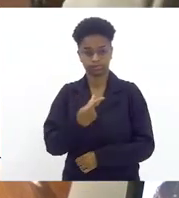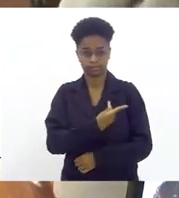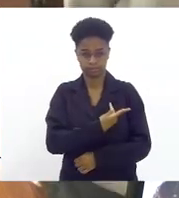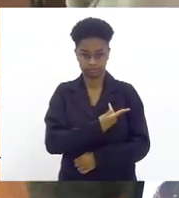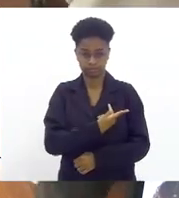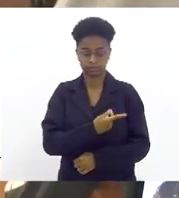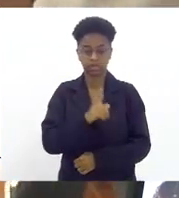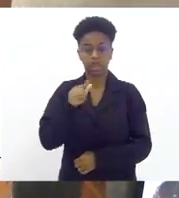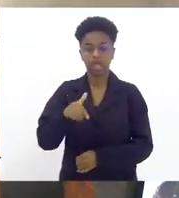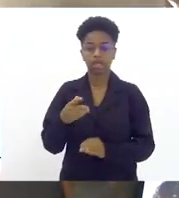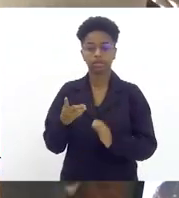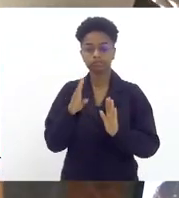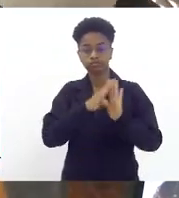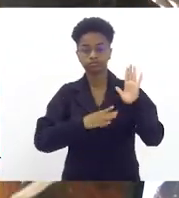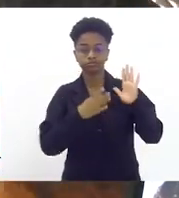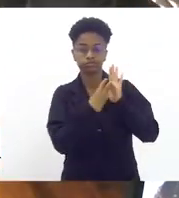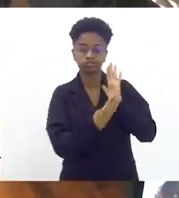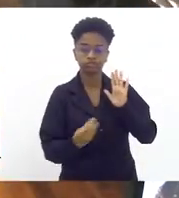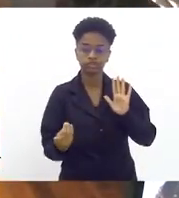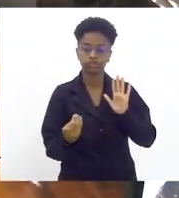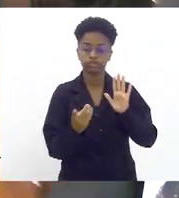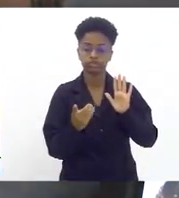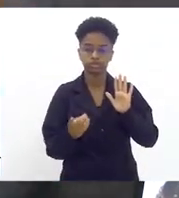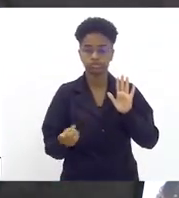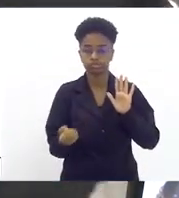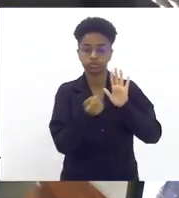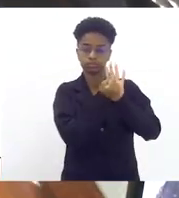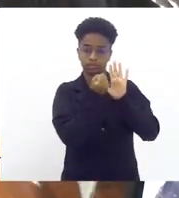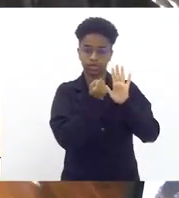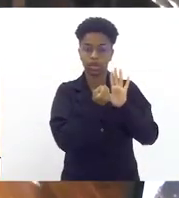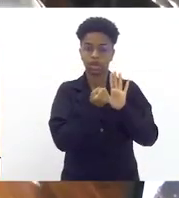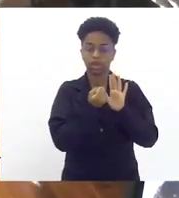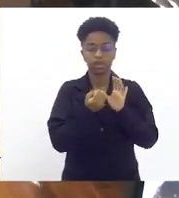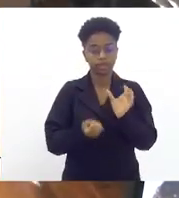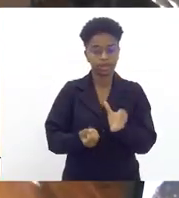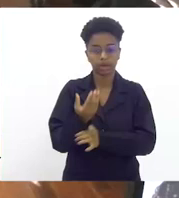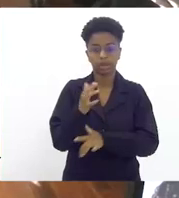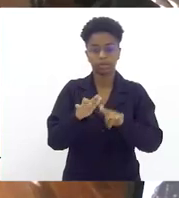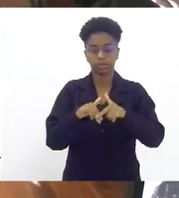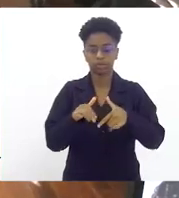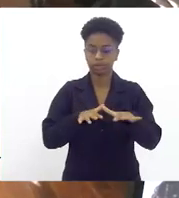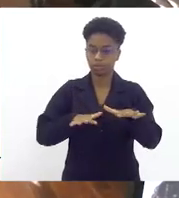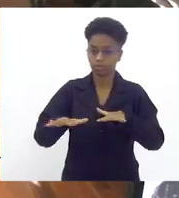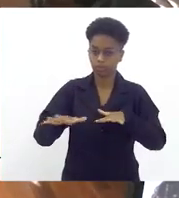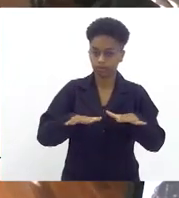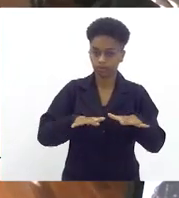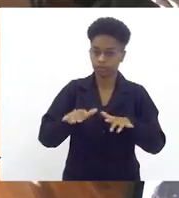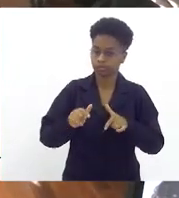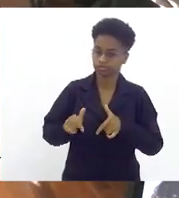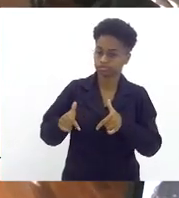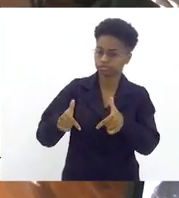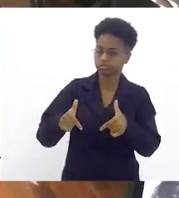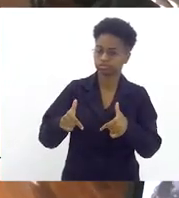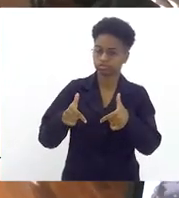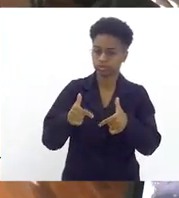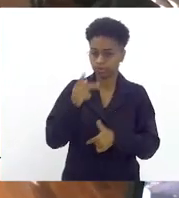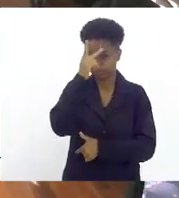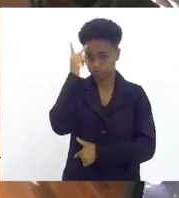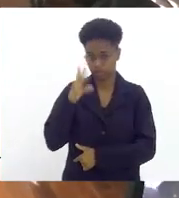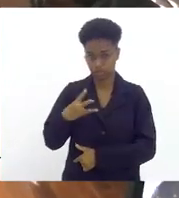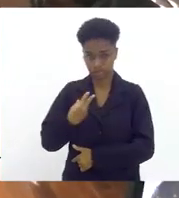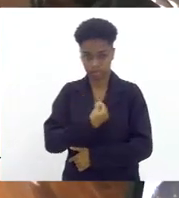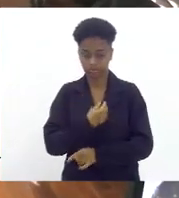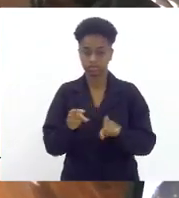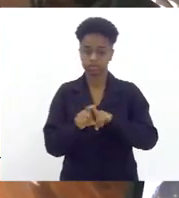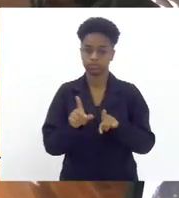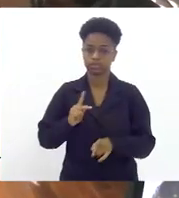uma data que foi instituída através da mobilização de ativistas transexuais e